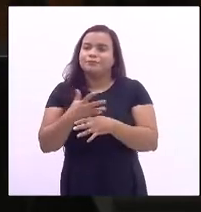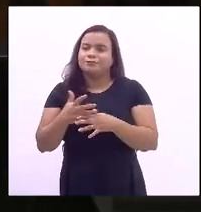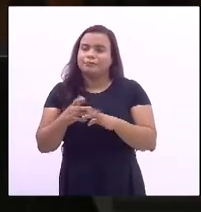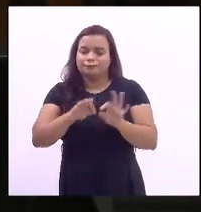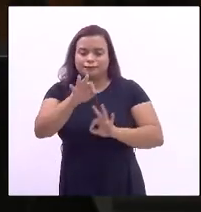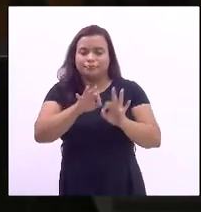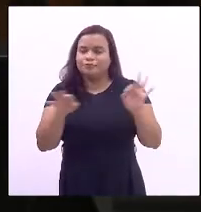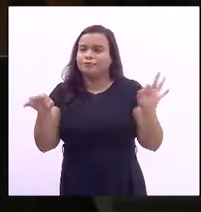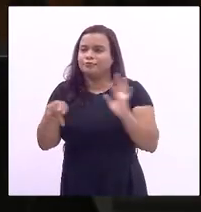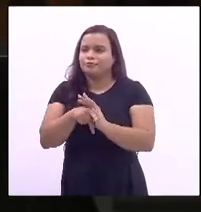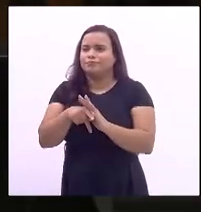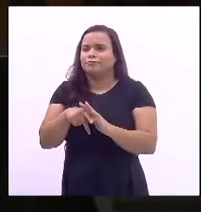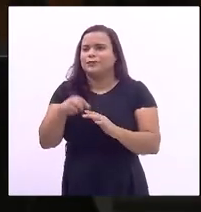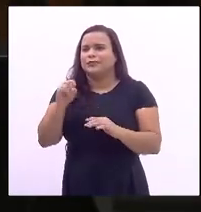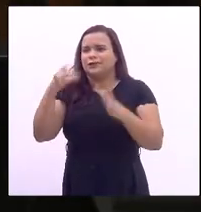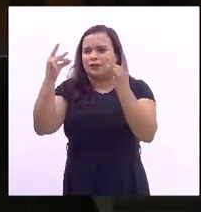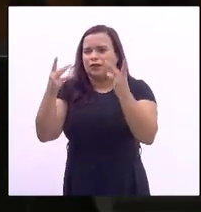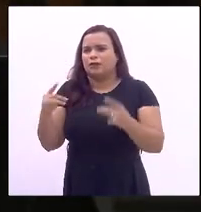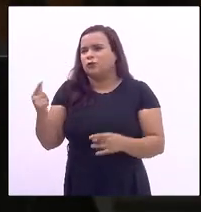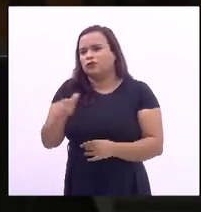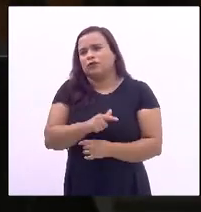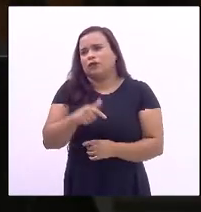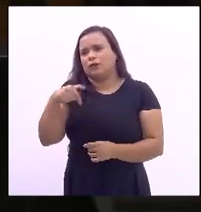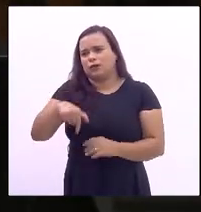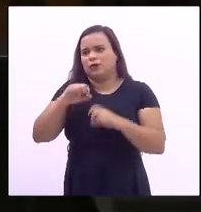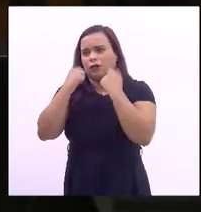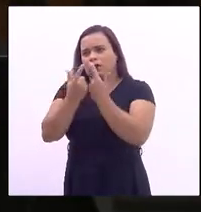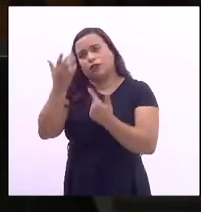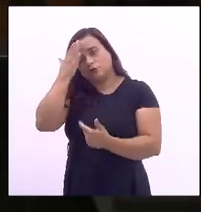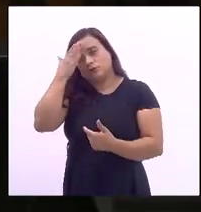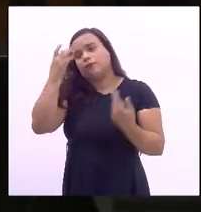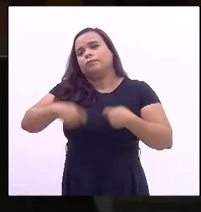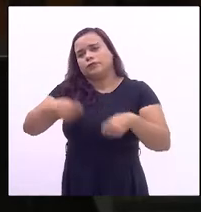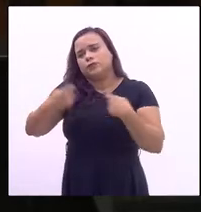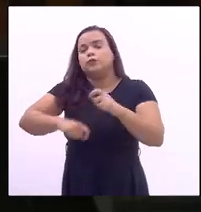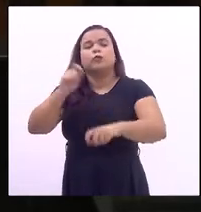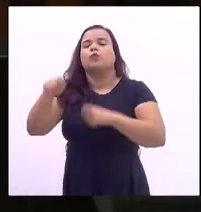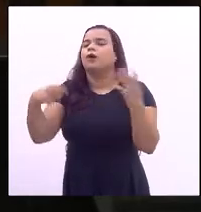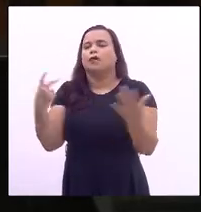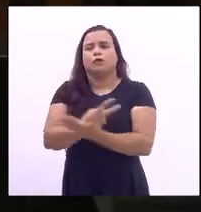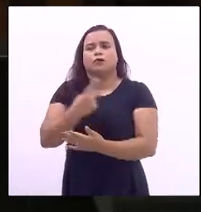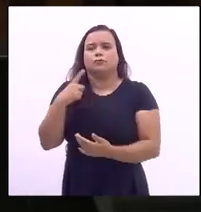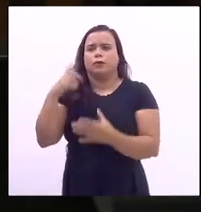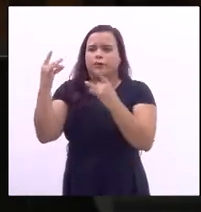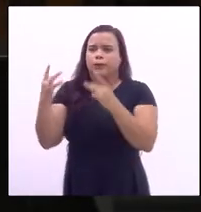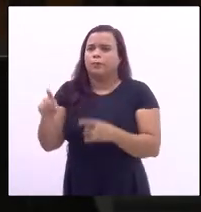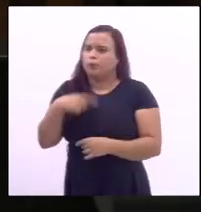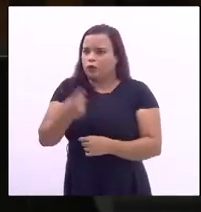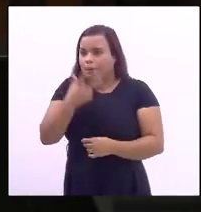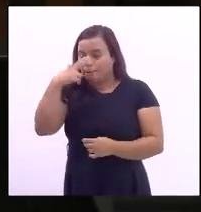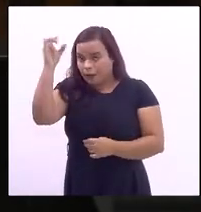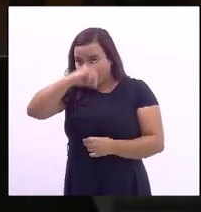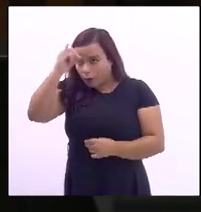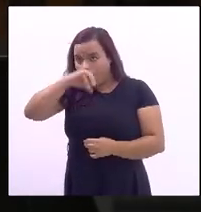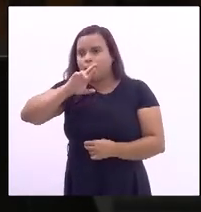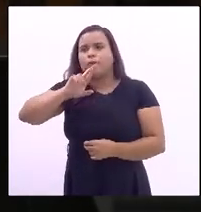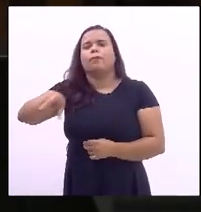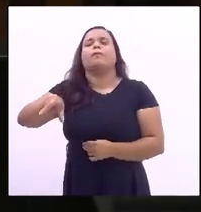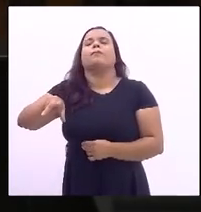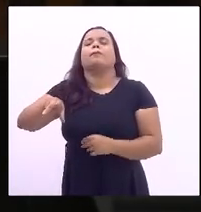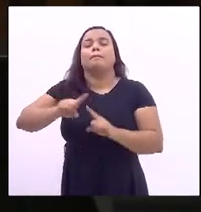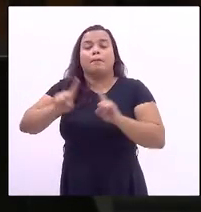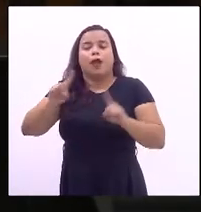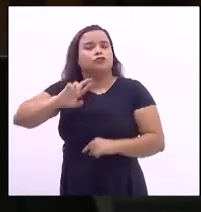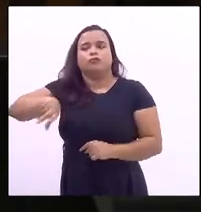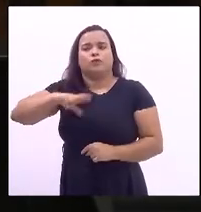cidade sem que haja um detalhamento para essa casa do que é que está sendo feito a gente pode parecer bobo mas a gente não é bobo